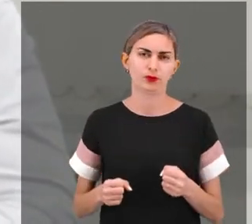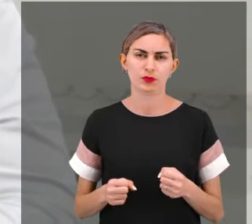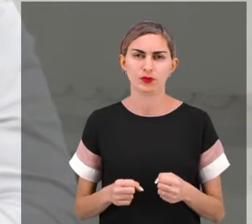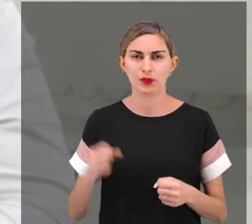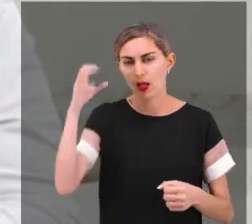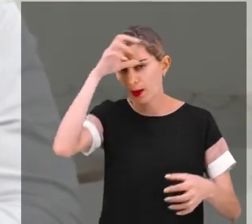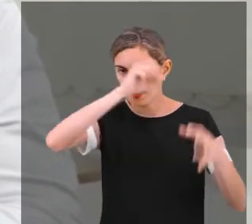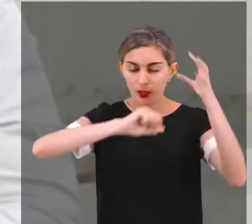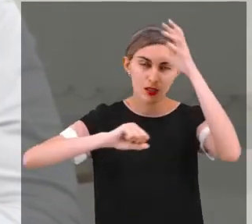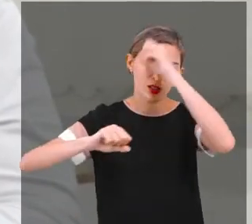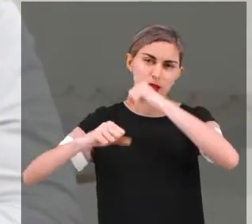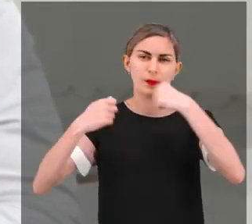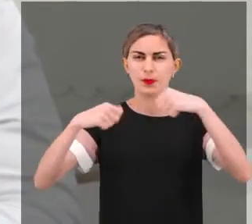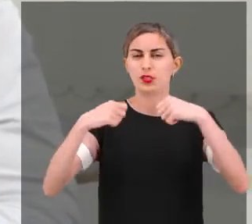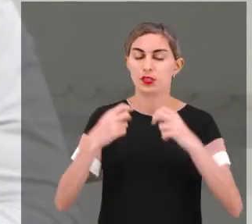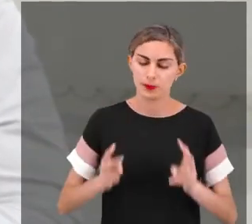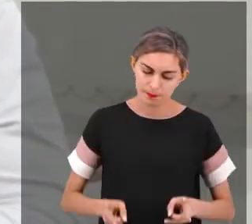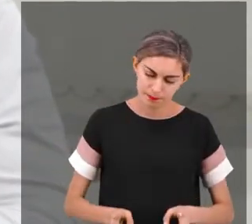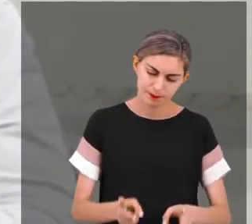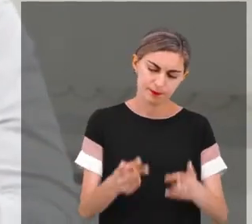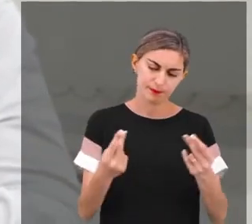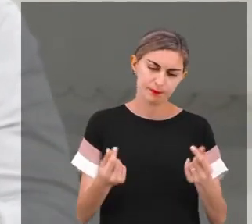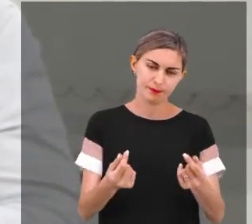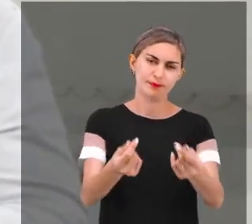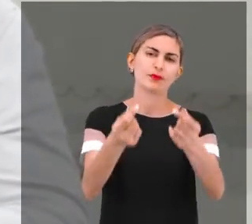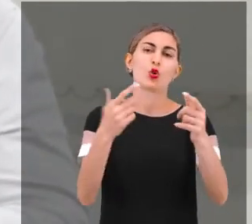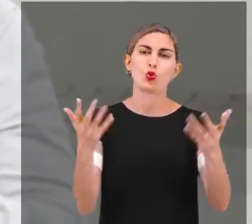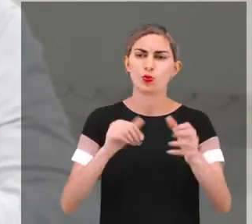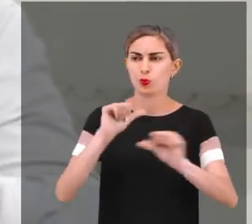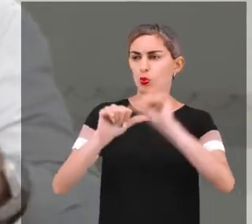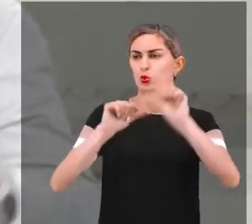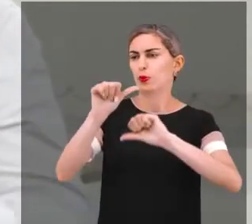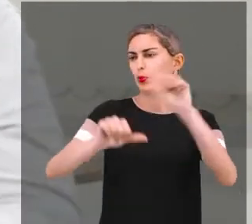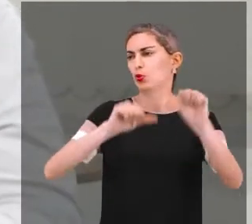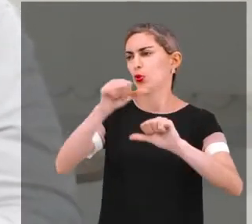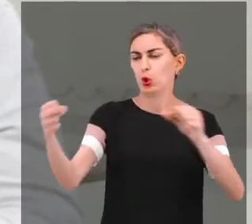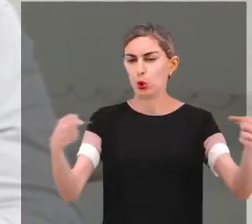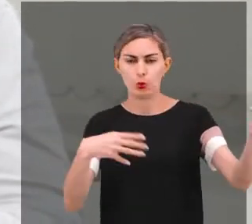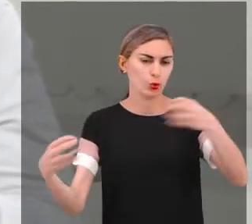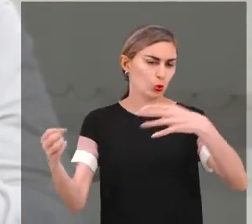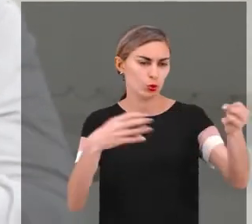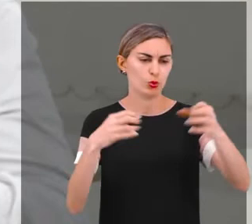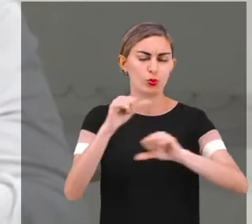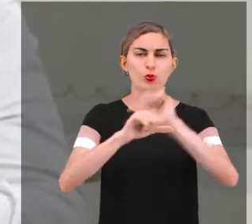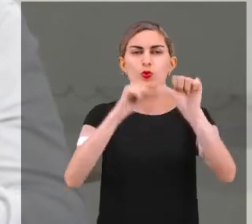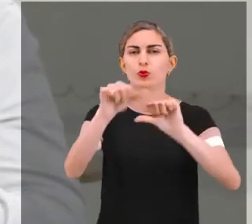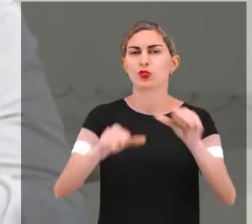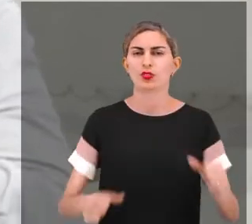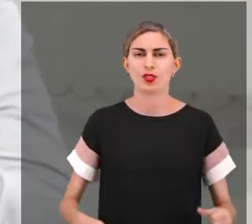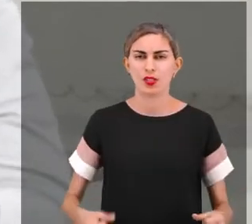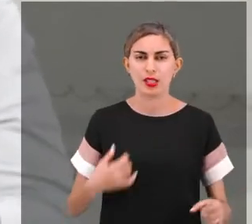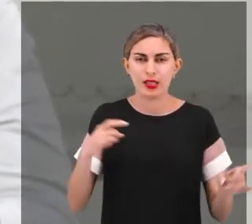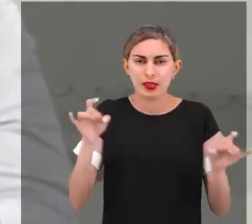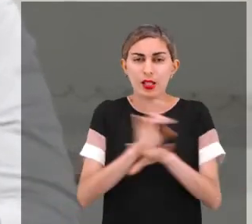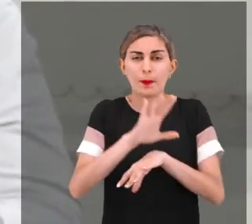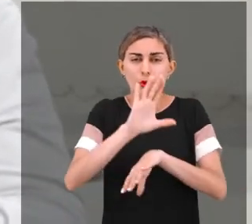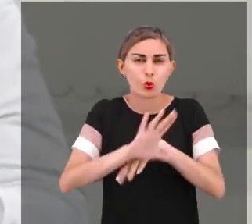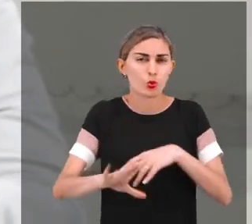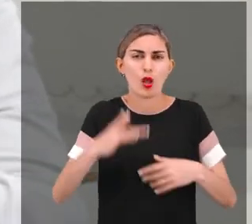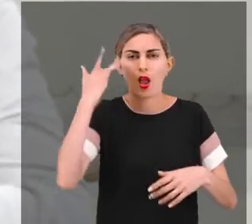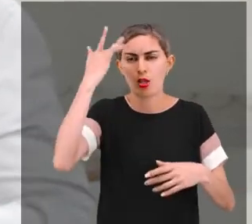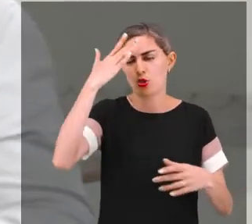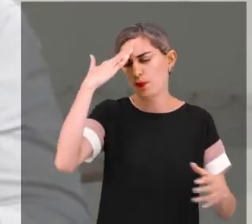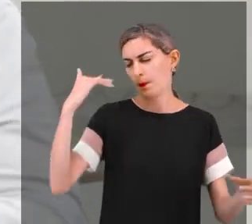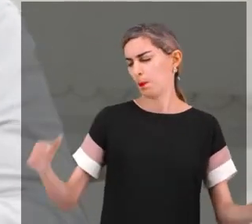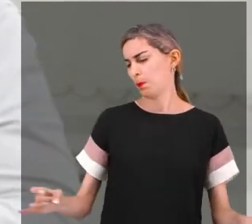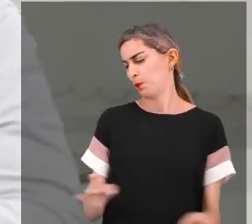é? O aprendizado ele tem que ser eterno, porque hoje as coisas mudam muito rápido. Não é no momento que vocês terminarem o curso